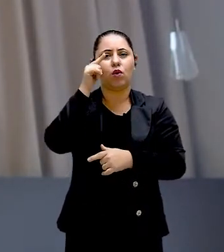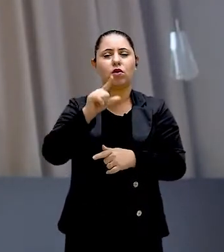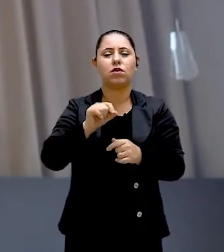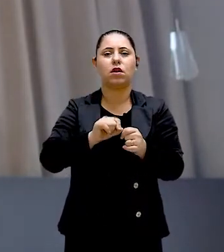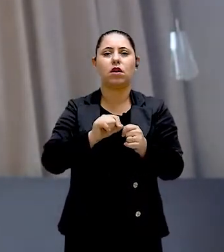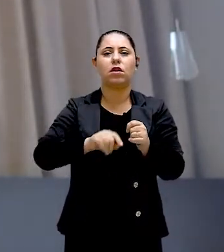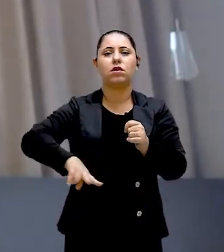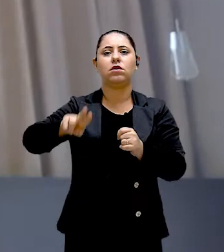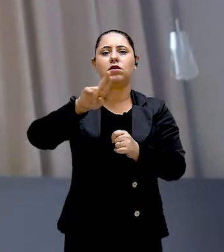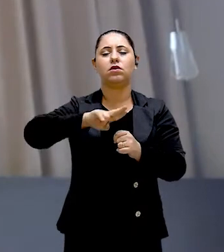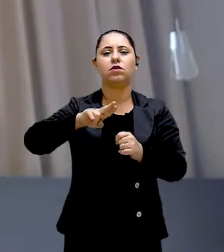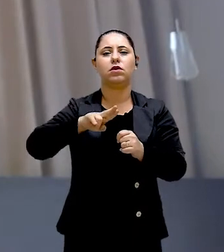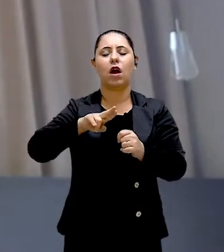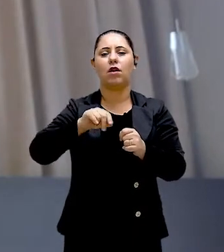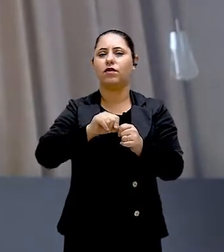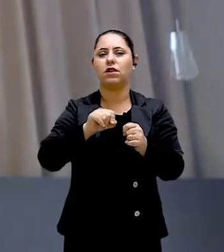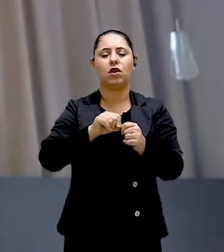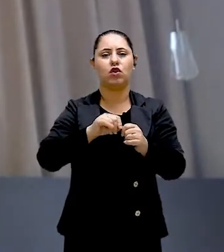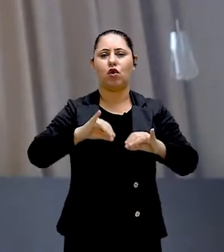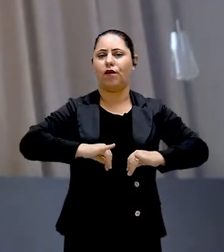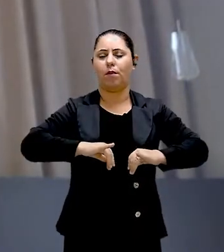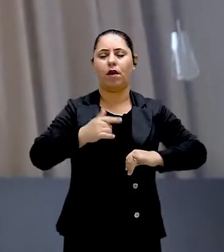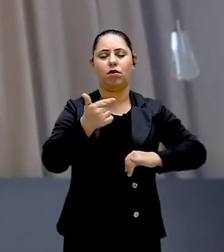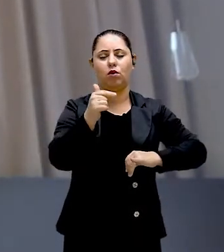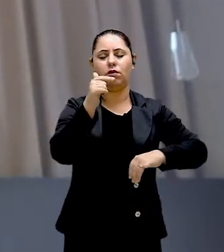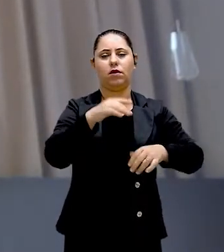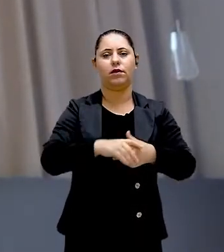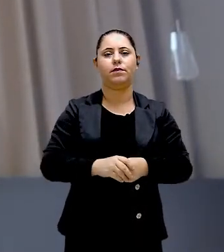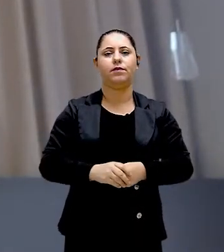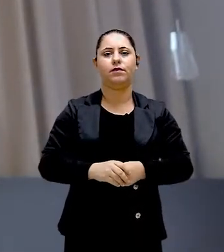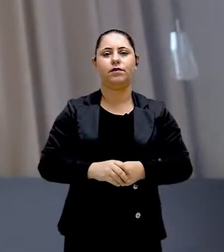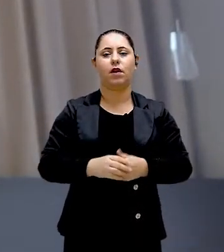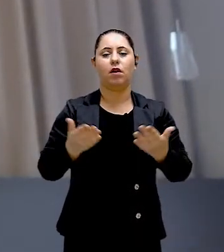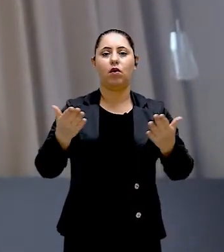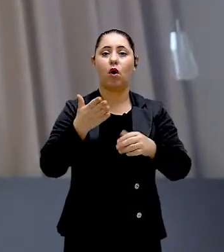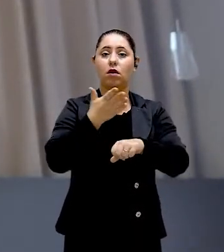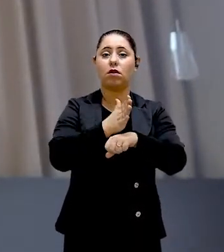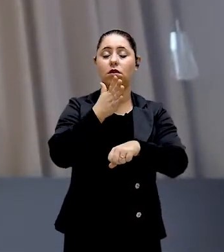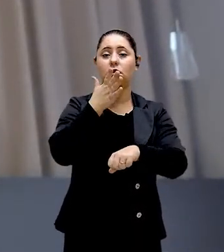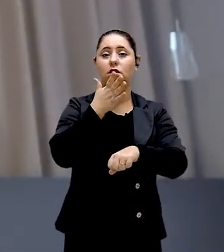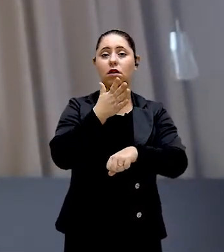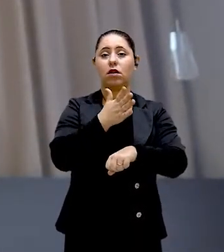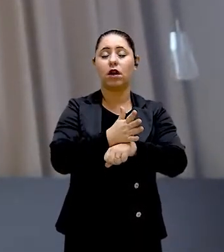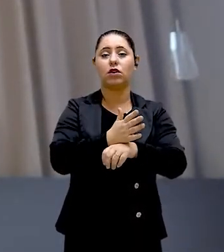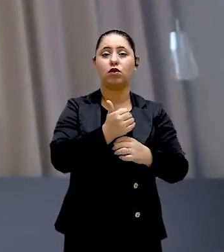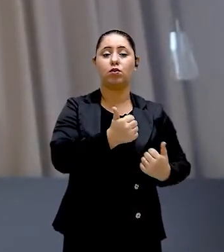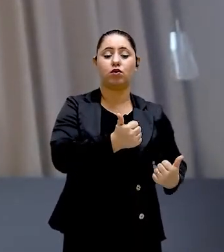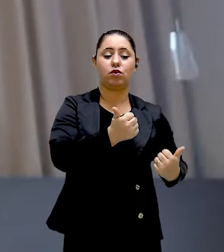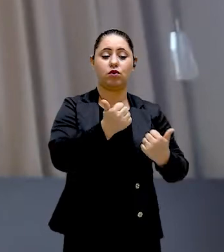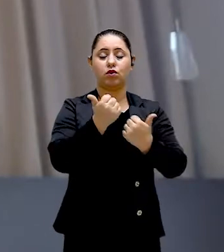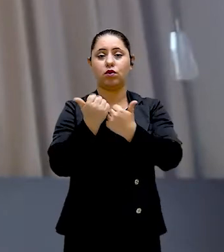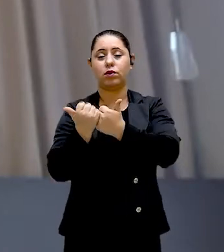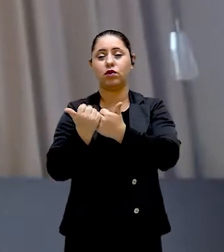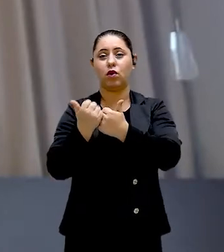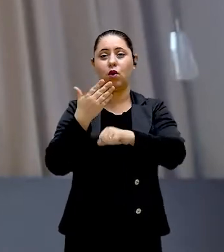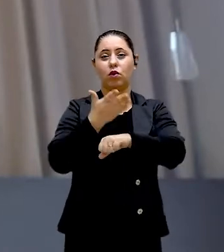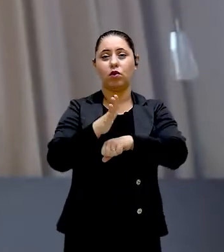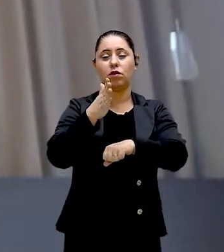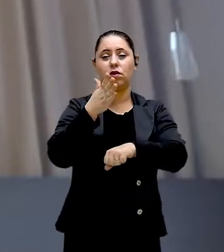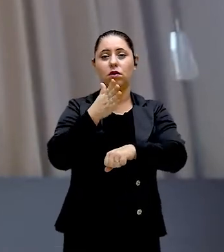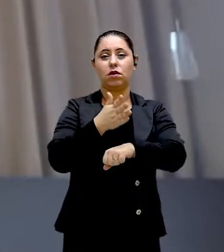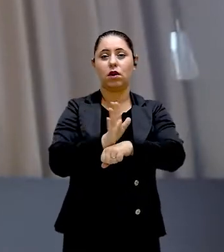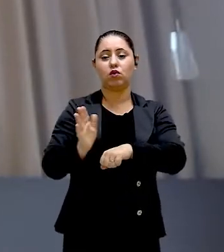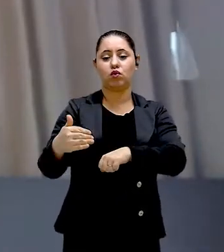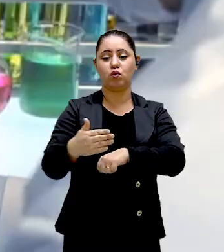sofrimento dos animais, né? Então esses testes com embriões veio para substituir os testes com organismos adultos, né,